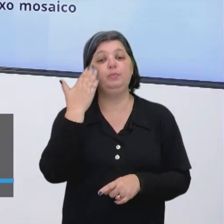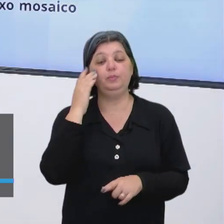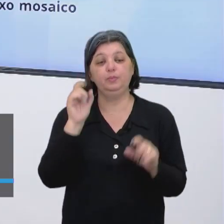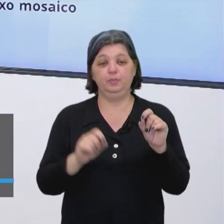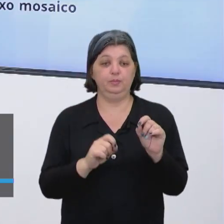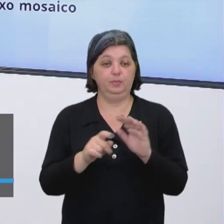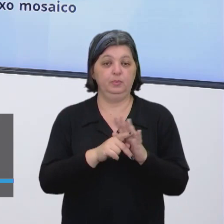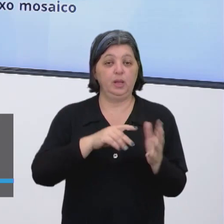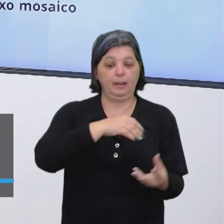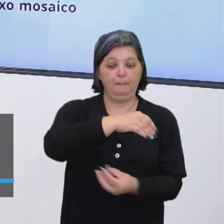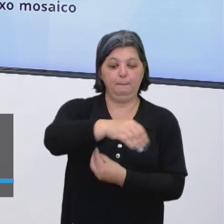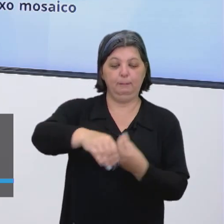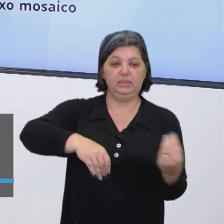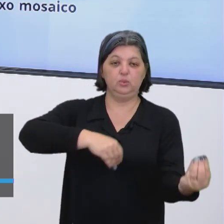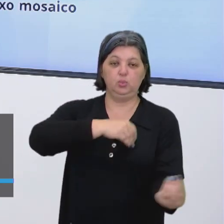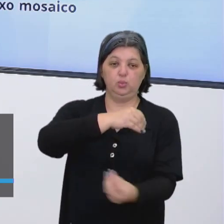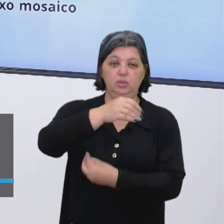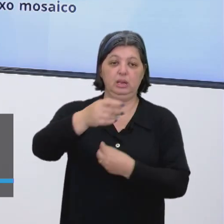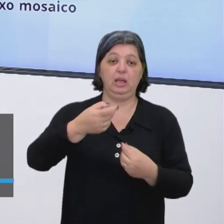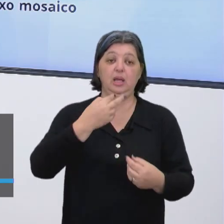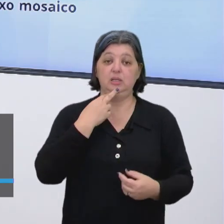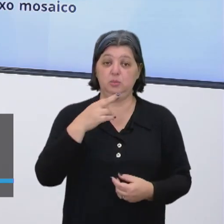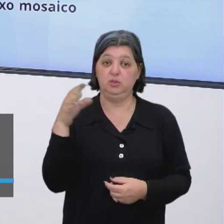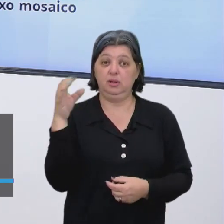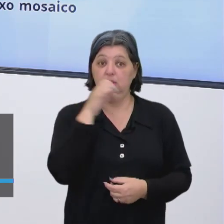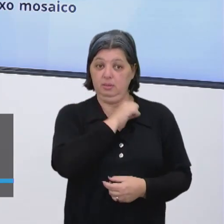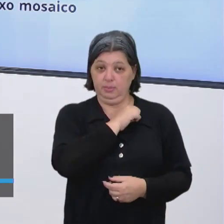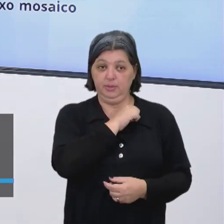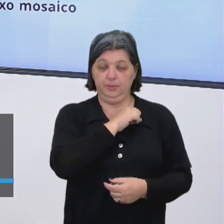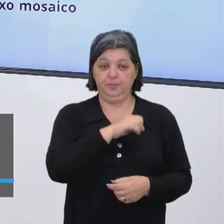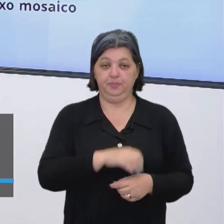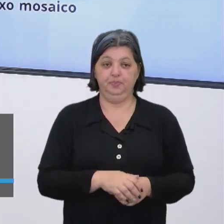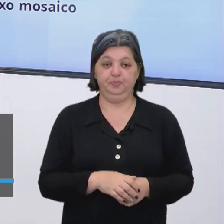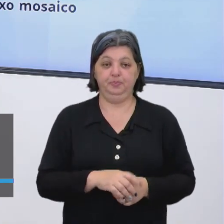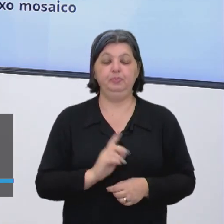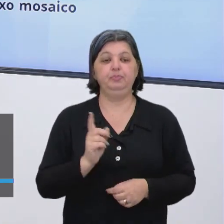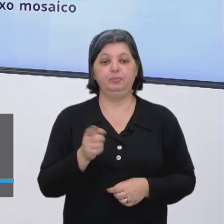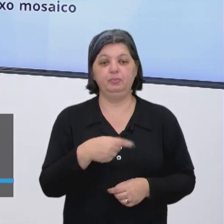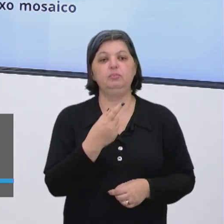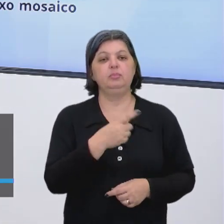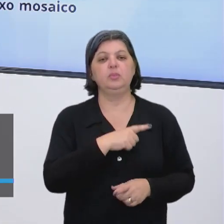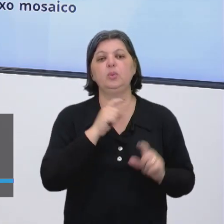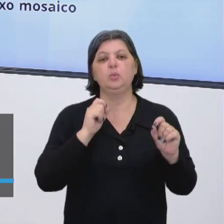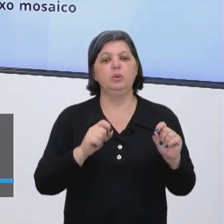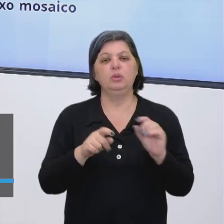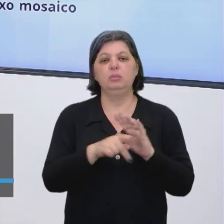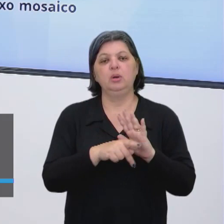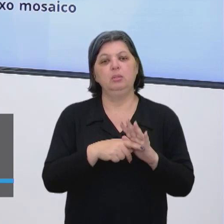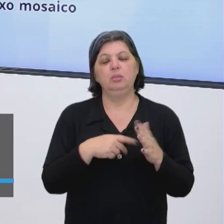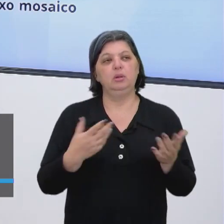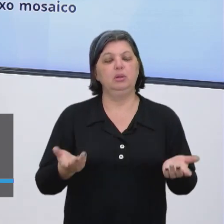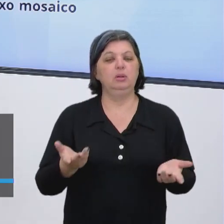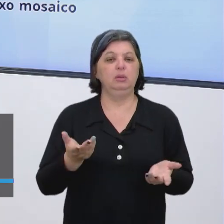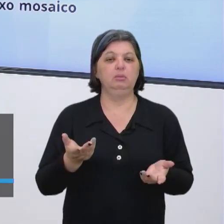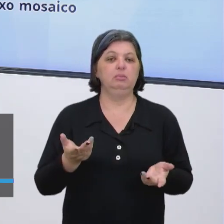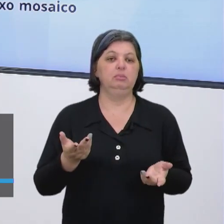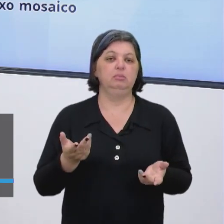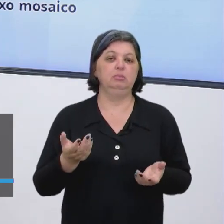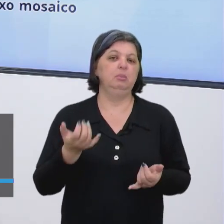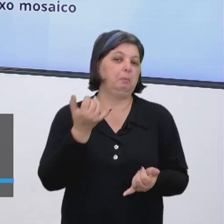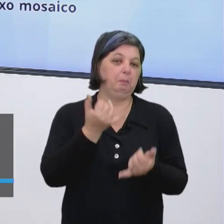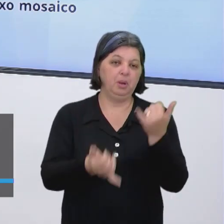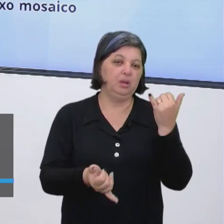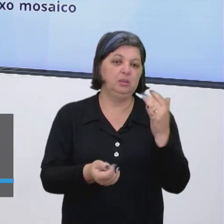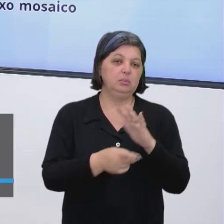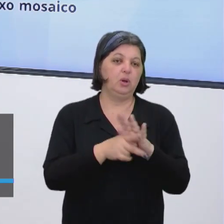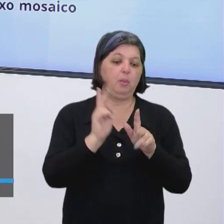essa mistura, né, é a resposta mais rápida, então a gente vai ter essa noção de que, automaticamente, o que